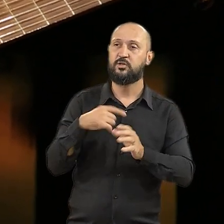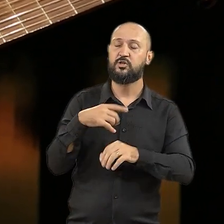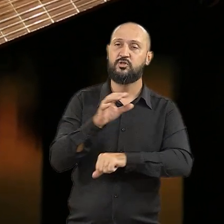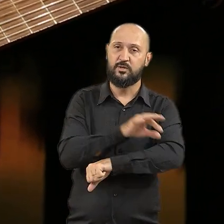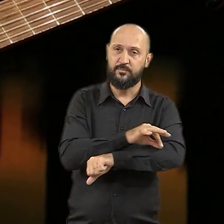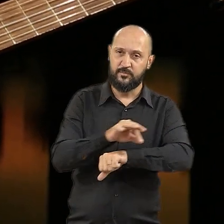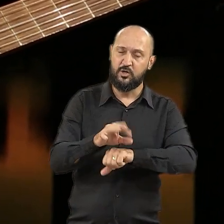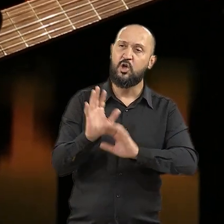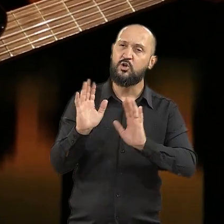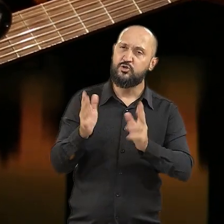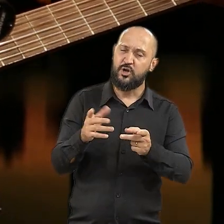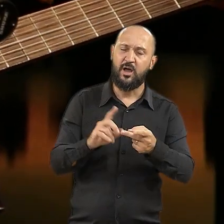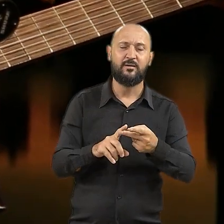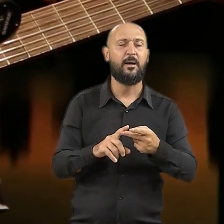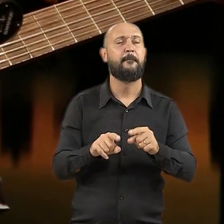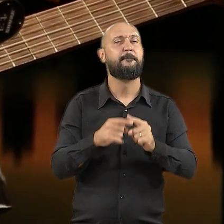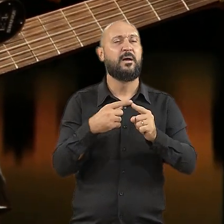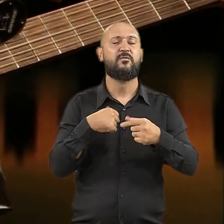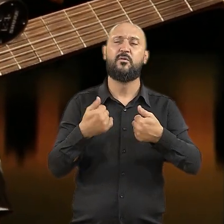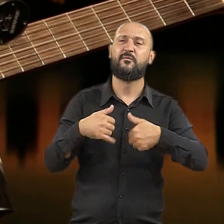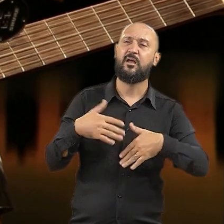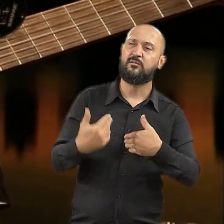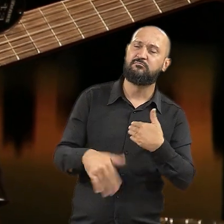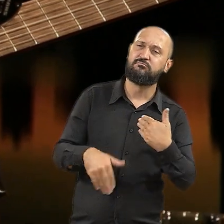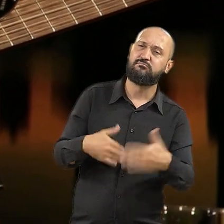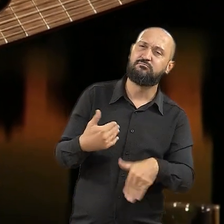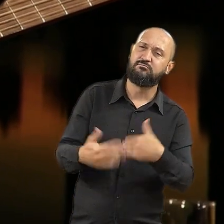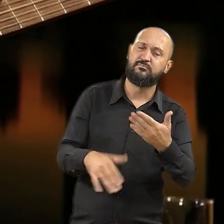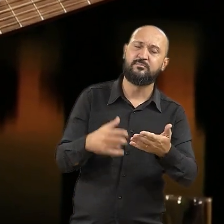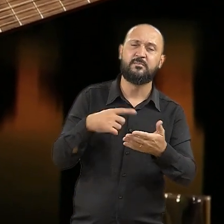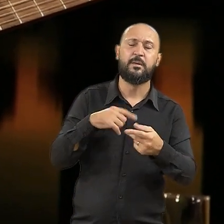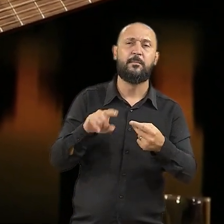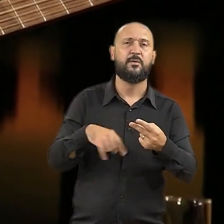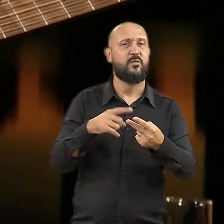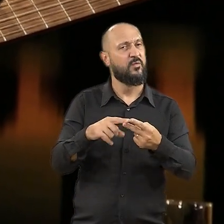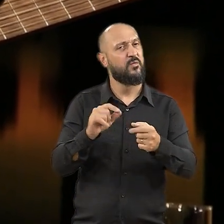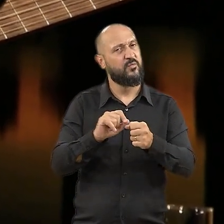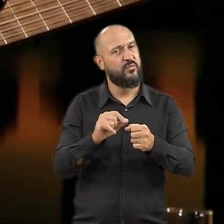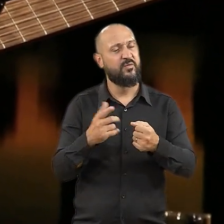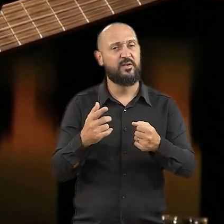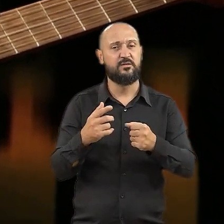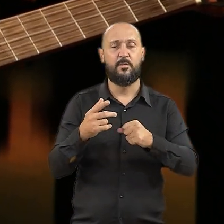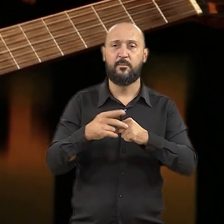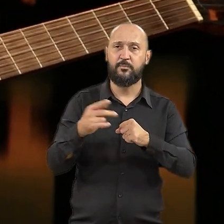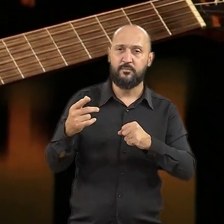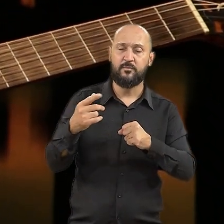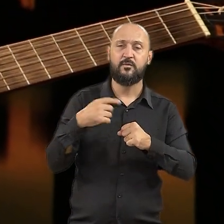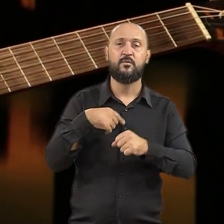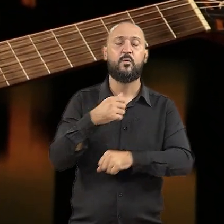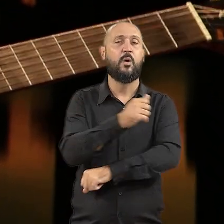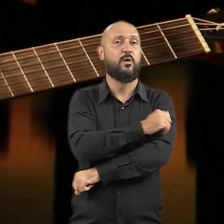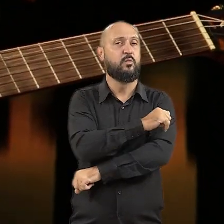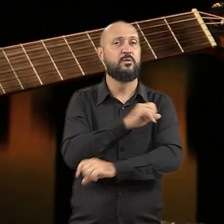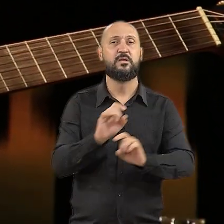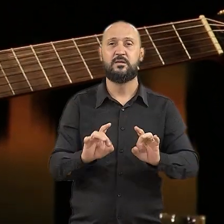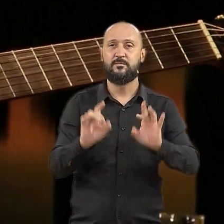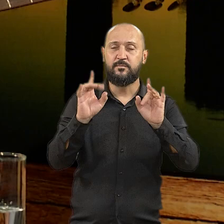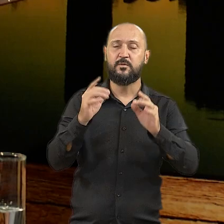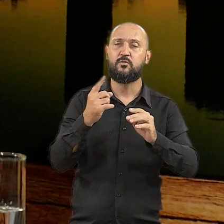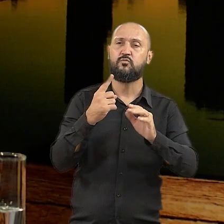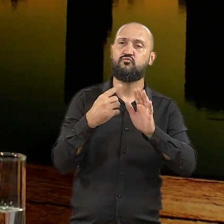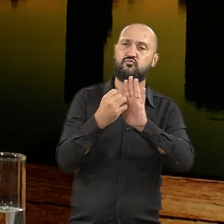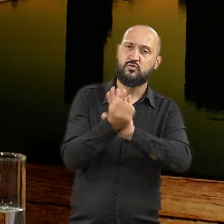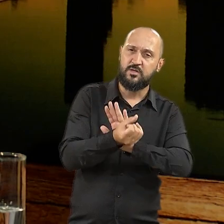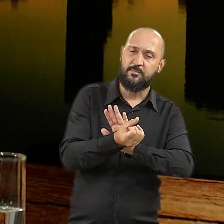tinha engenharia, né? Eu já tinha engenharia e tal, mas fui ficando ali. Aí eu fiz depois... Depois dessa pós, eu fiz como aluno especial também